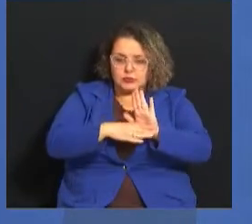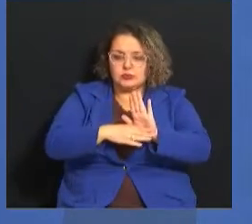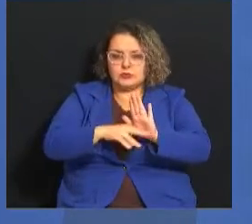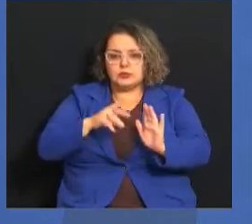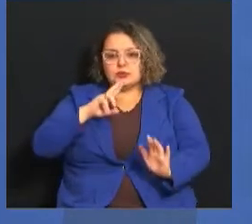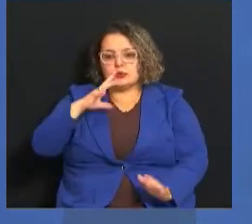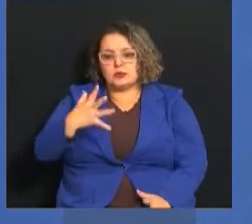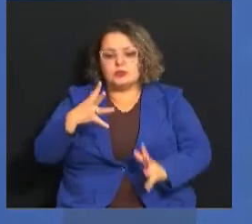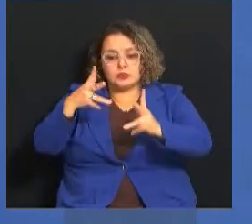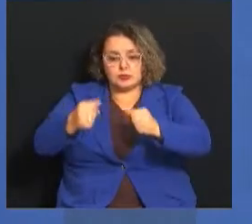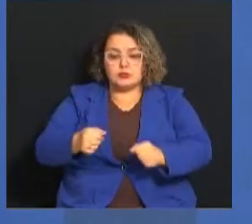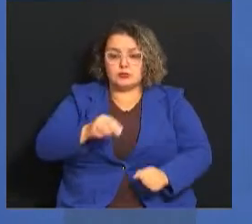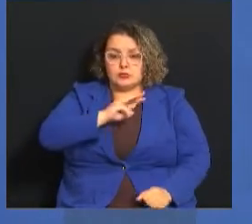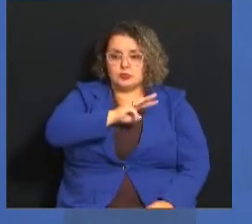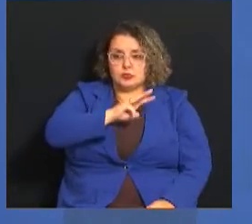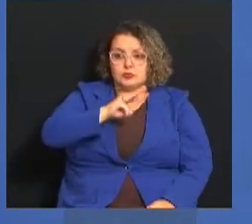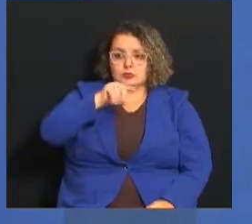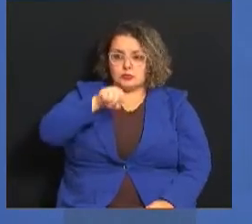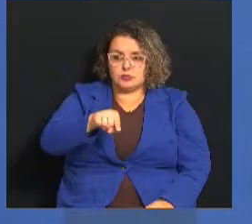completo no site